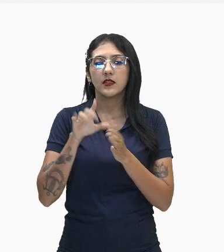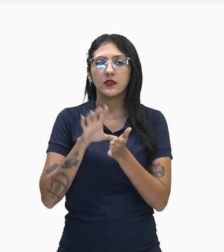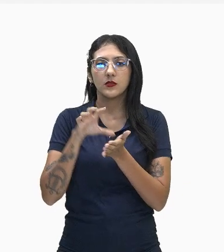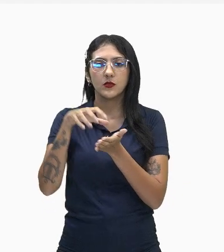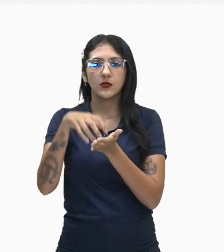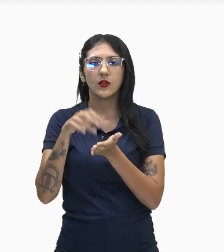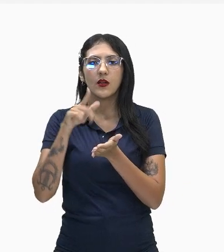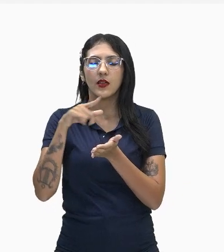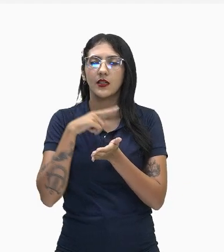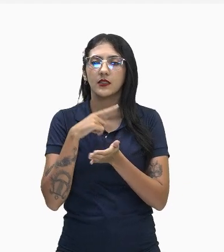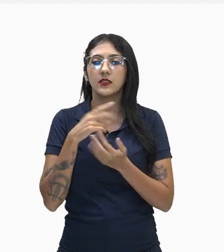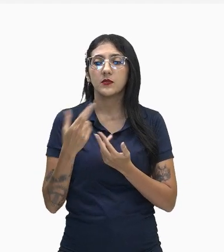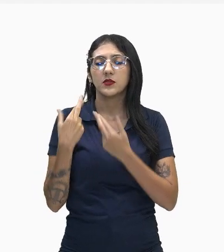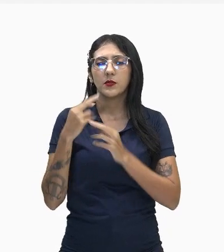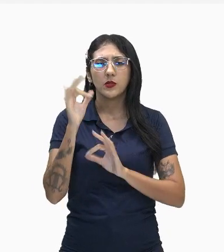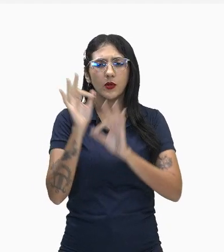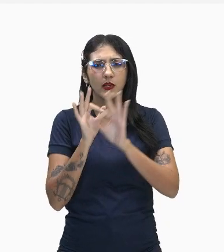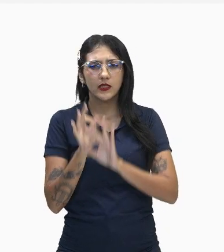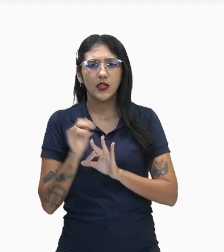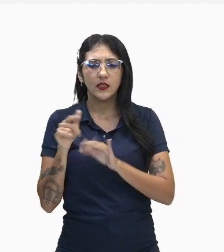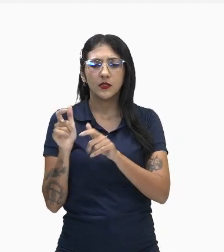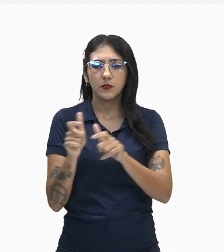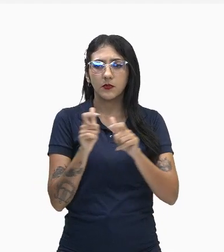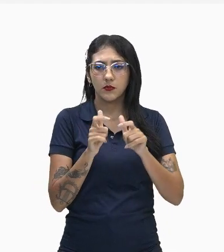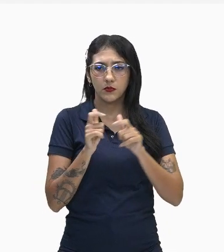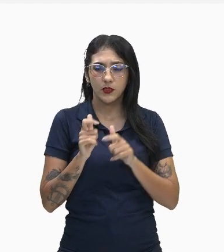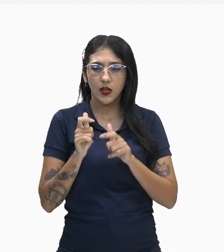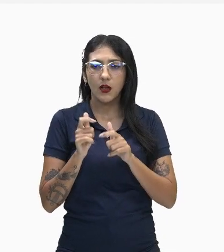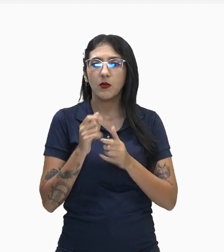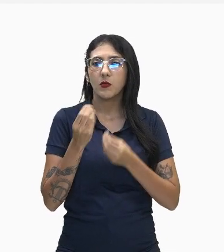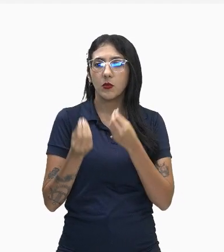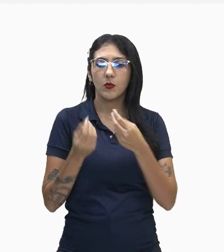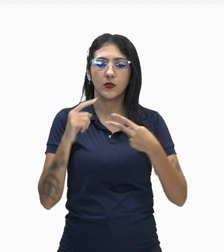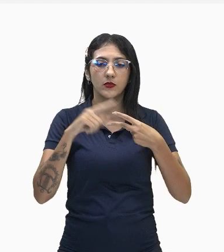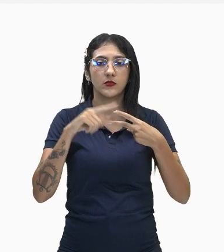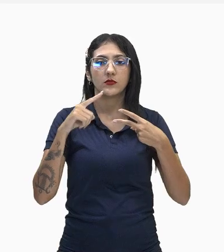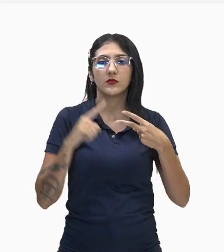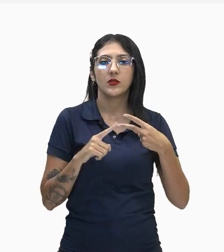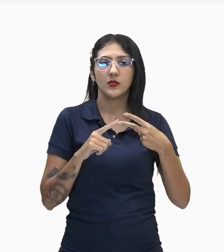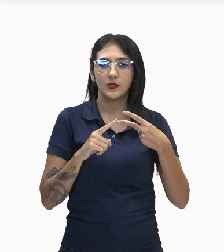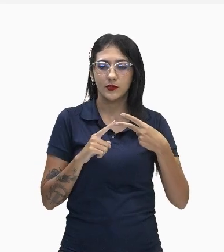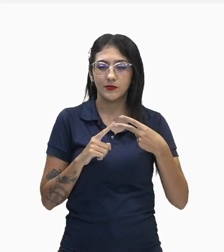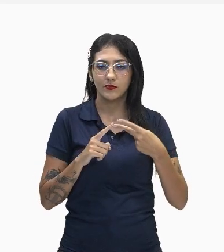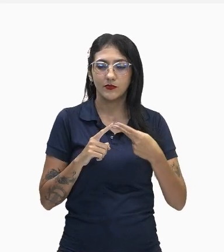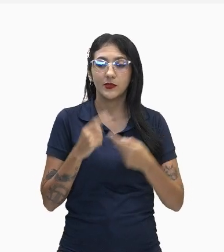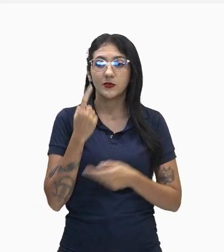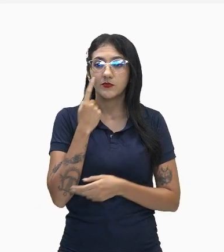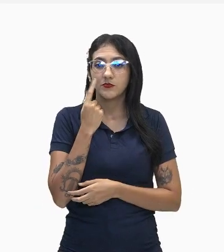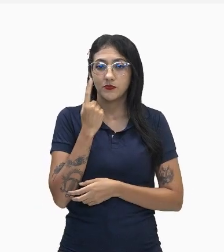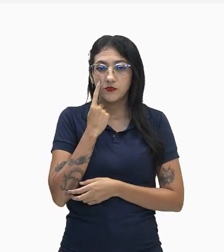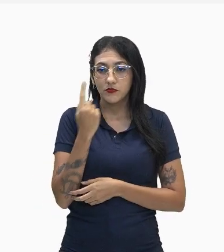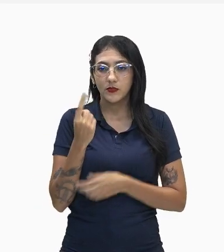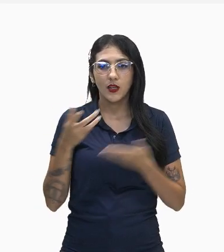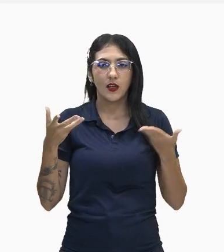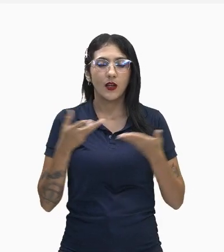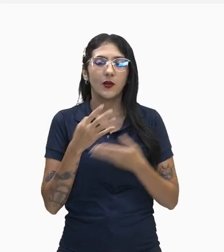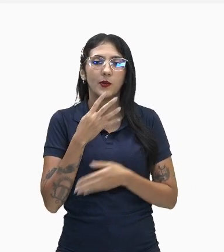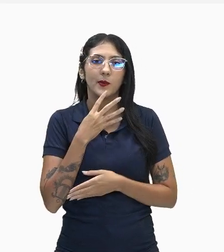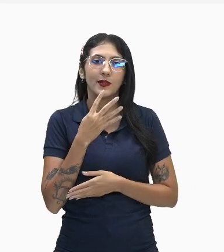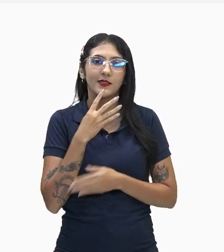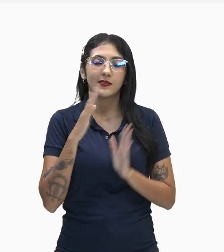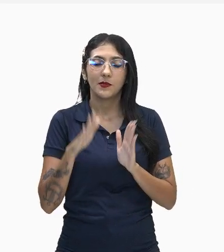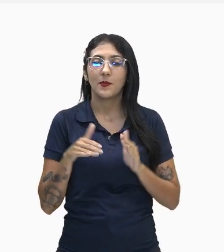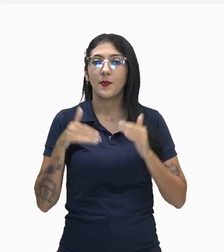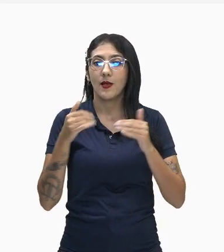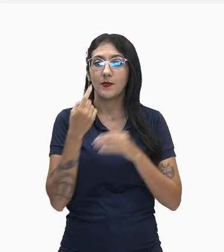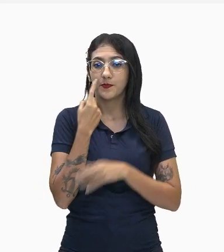ele organiza essas unidades em 2 grupos, onde nós vamos ver, né, esses 2 tipos de unidades de